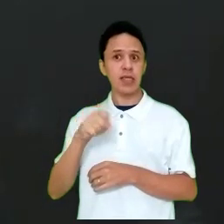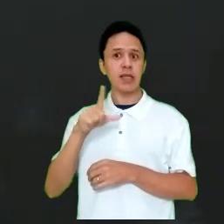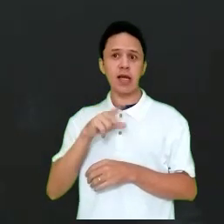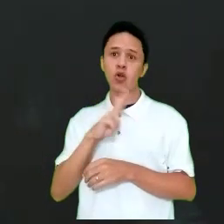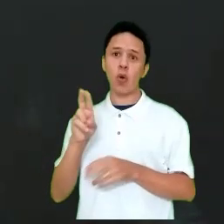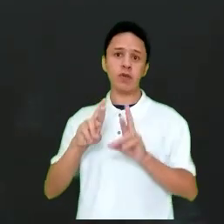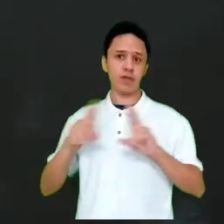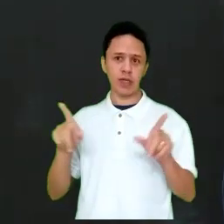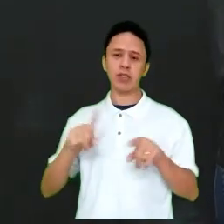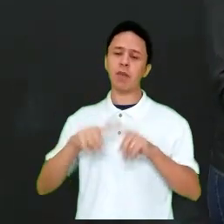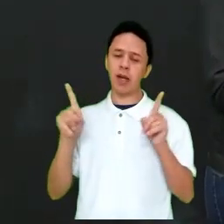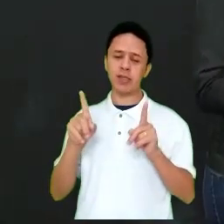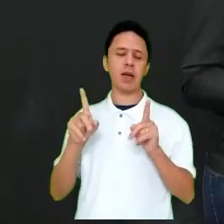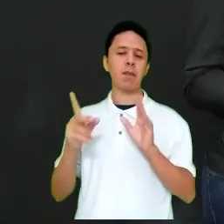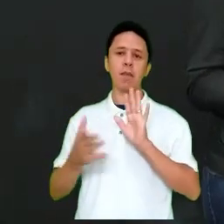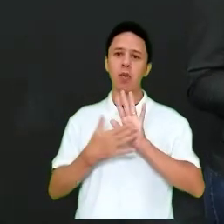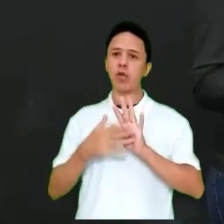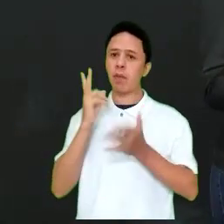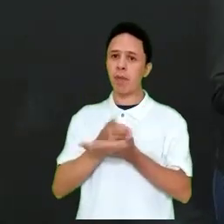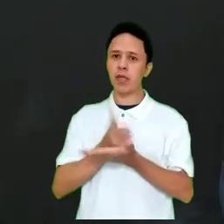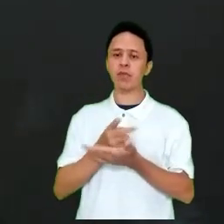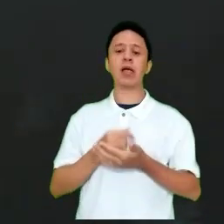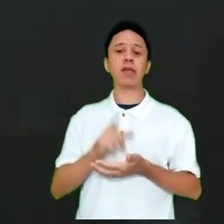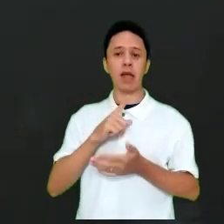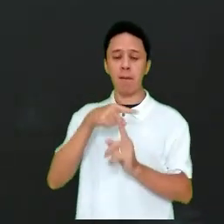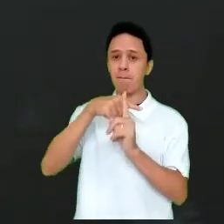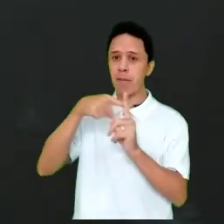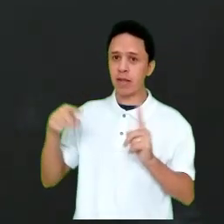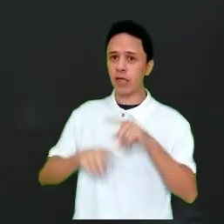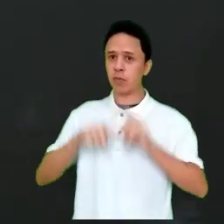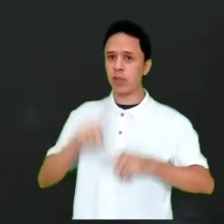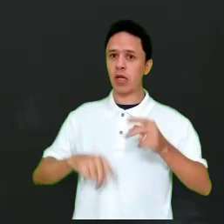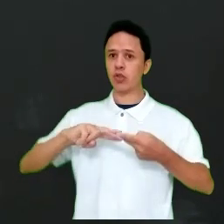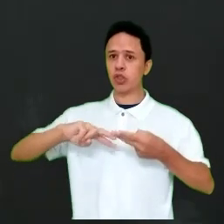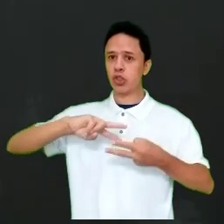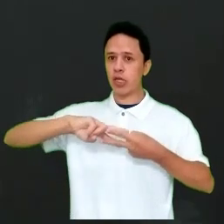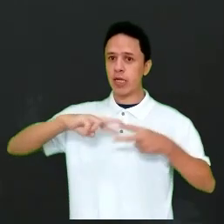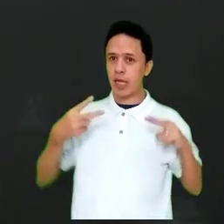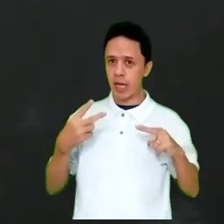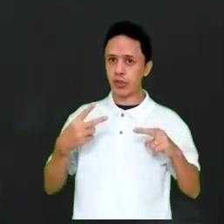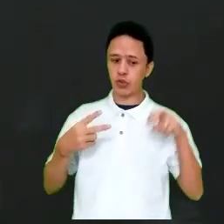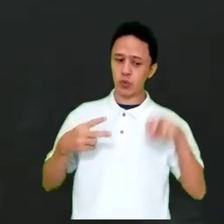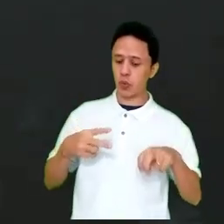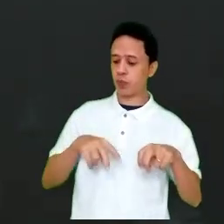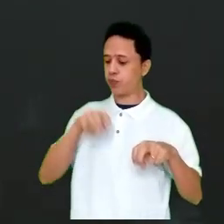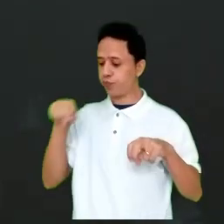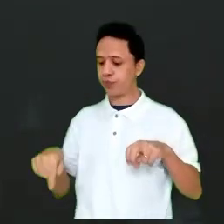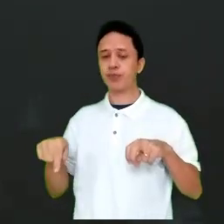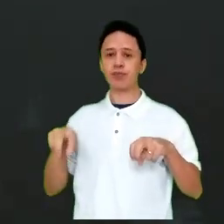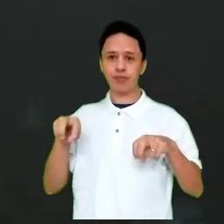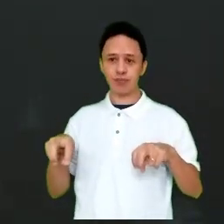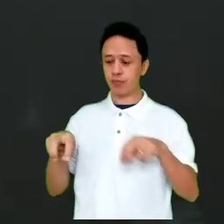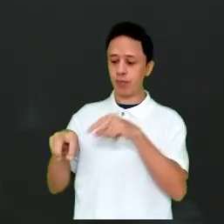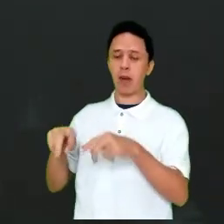Nomes diferentes, mas também com a mesma proposta. Então, repare, é essencial que tenha metade do material genético em um, metade